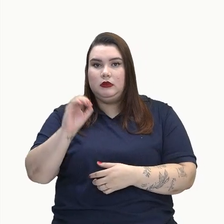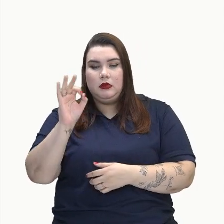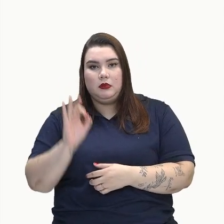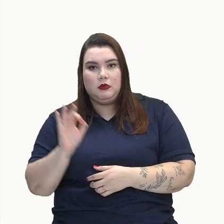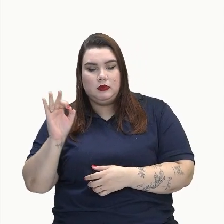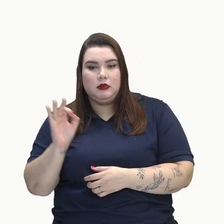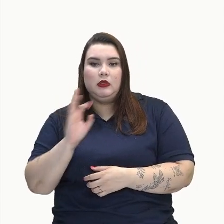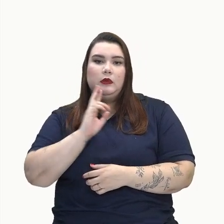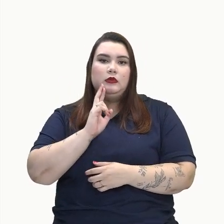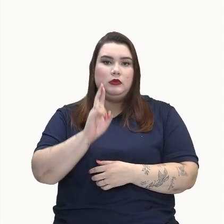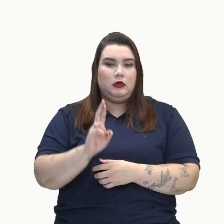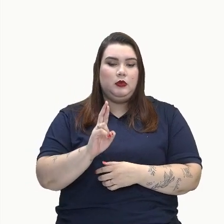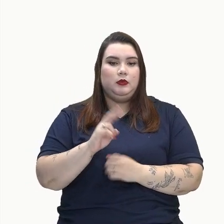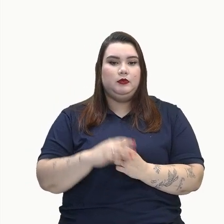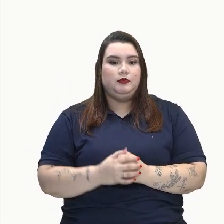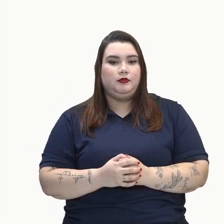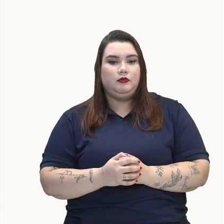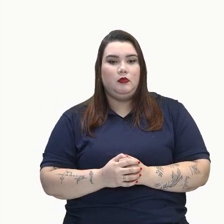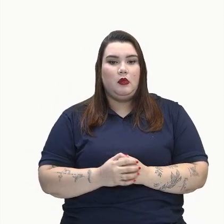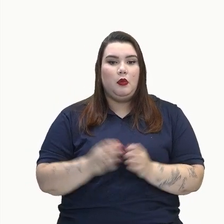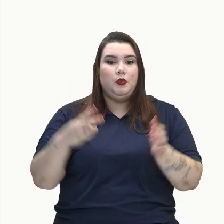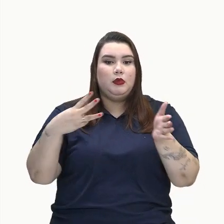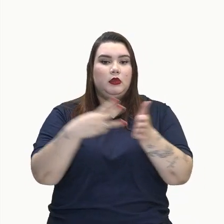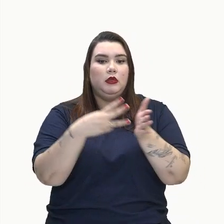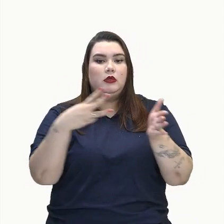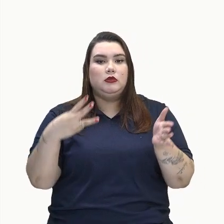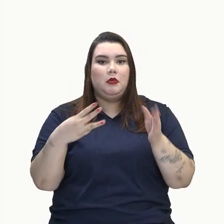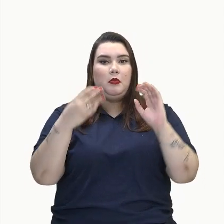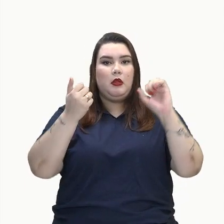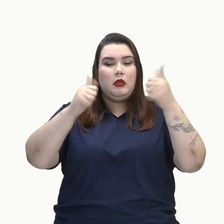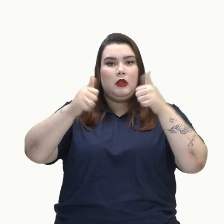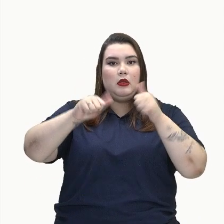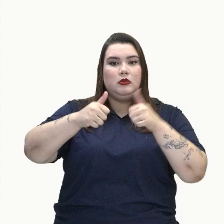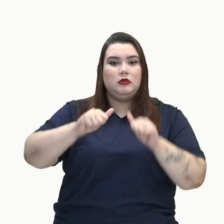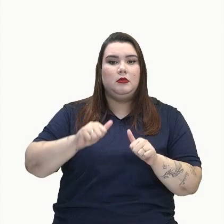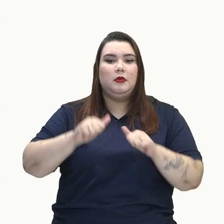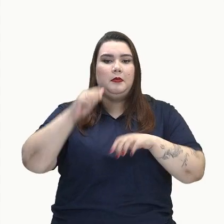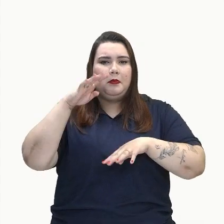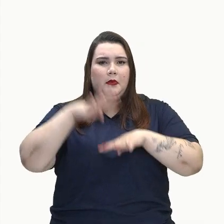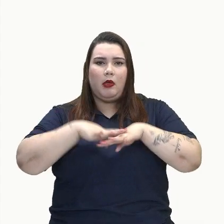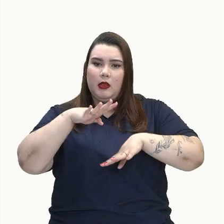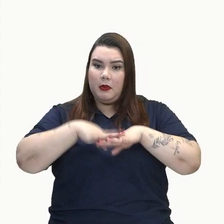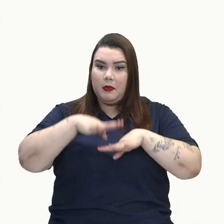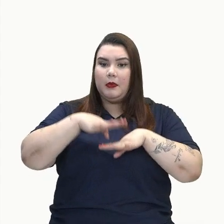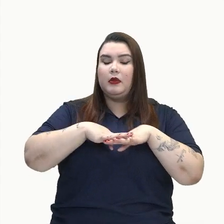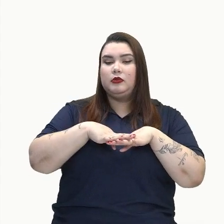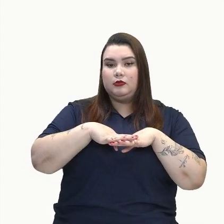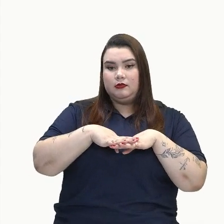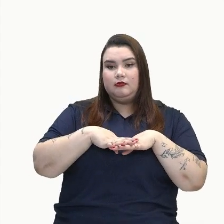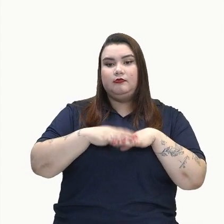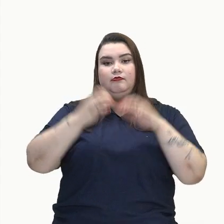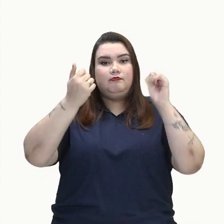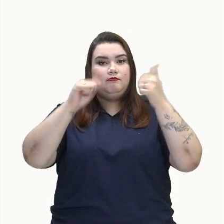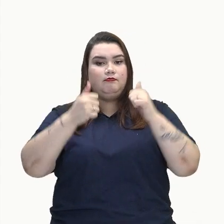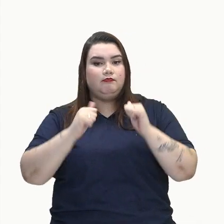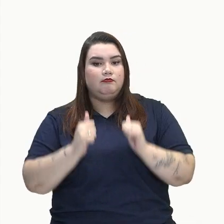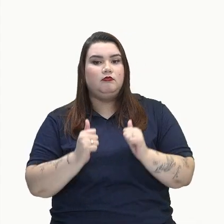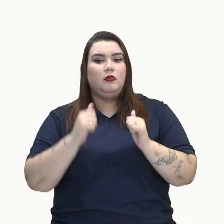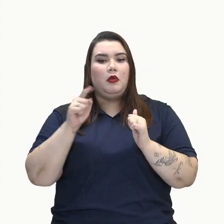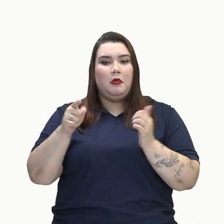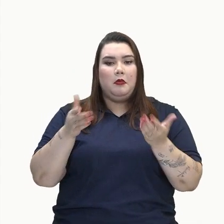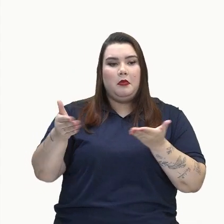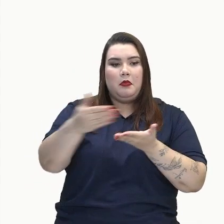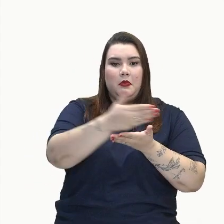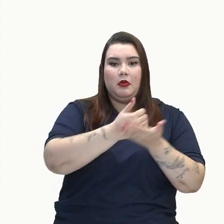seus resultados. O terceiro ponto foi que ele realizou uma análise matemática. Ele analisou os resultados